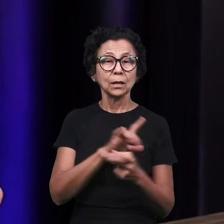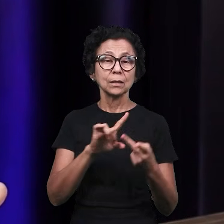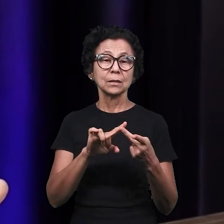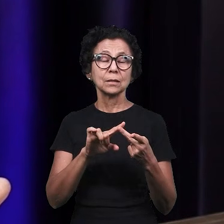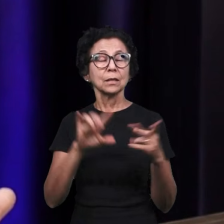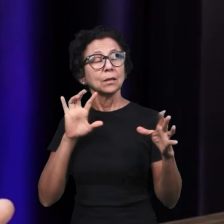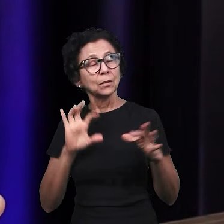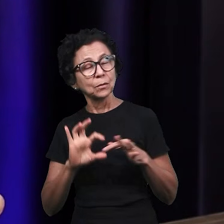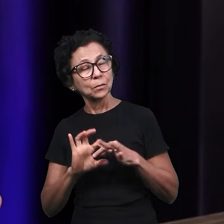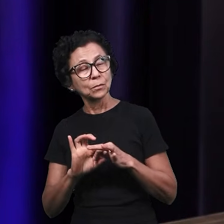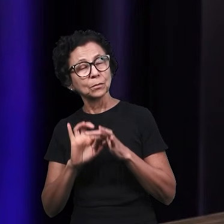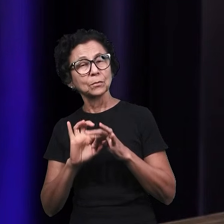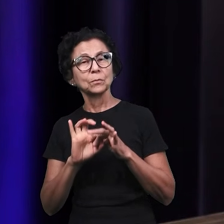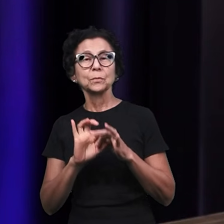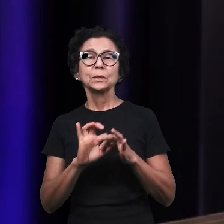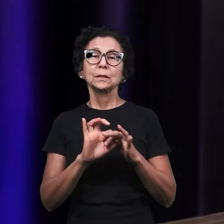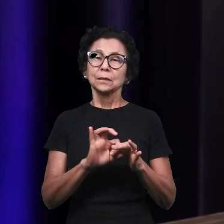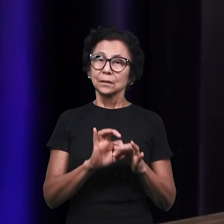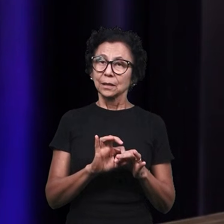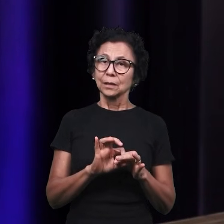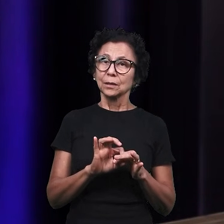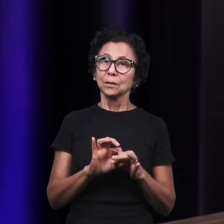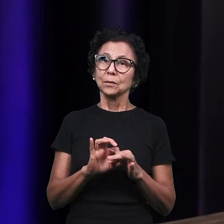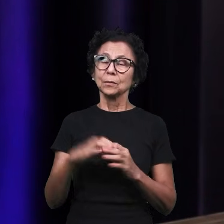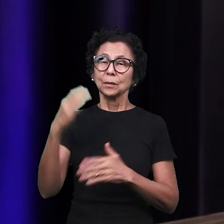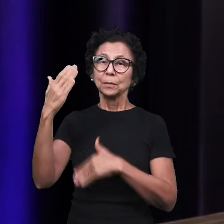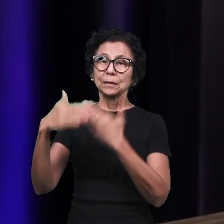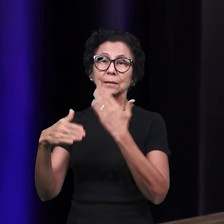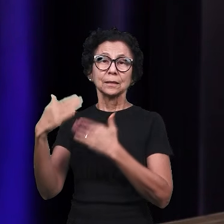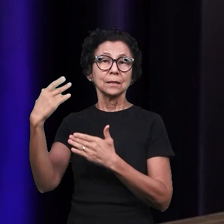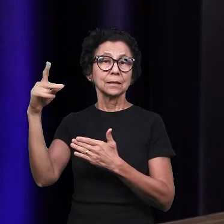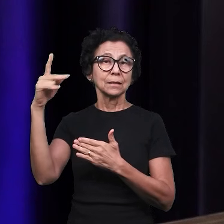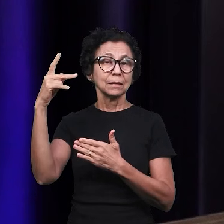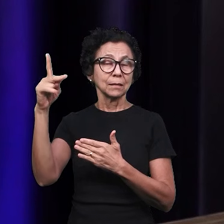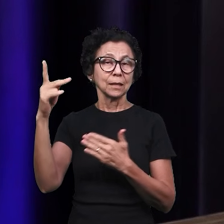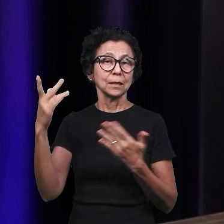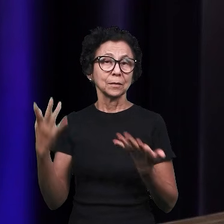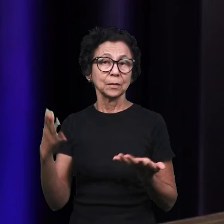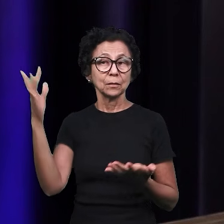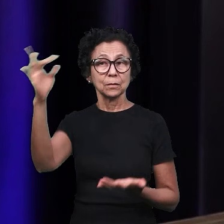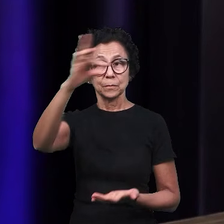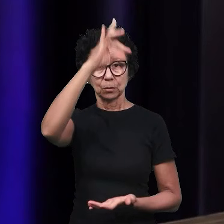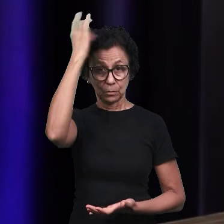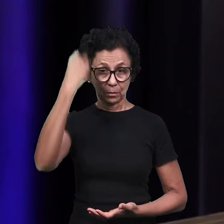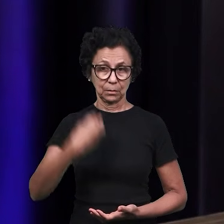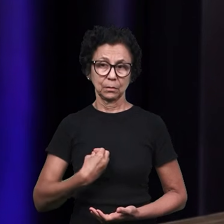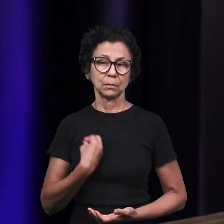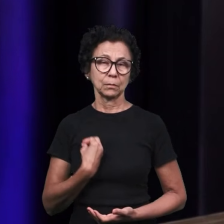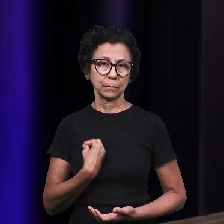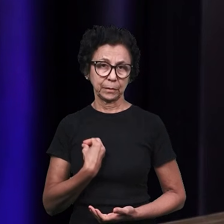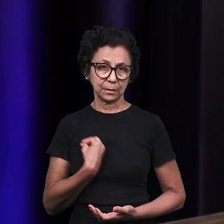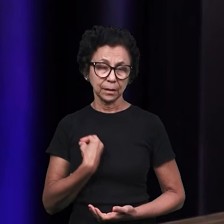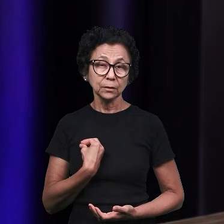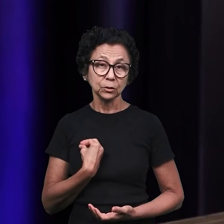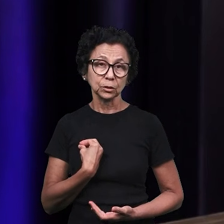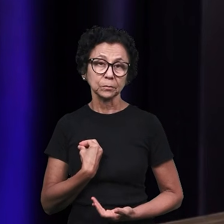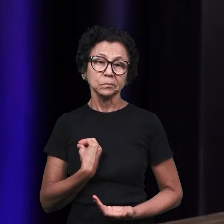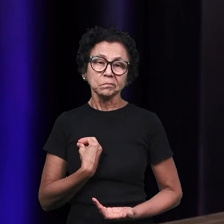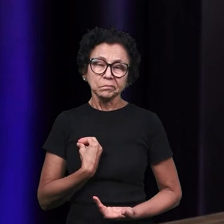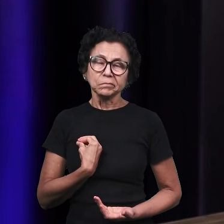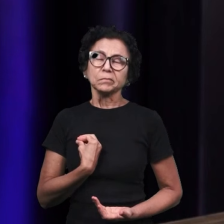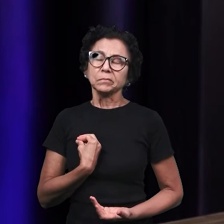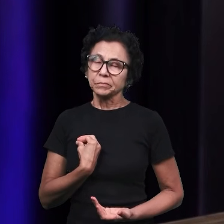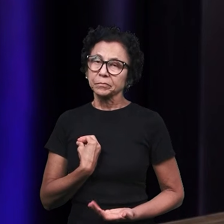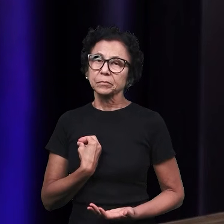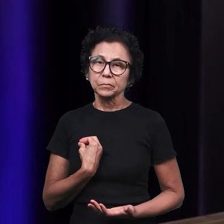vida, frutos de comunhão, frutos da presença dele, porque onde o Espírito Santo está presente, onde